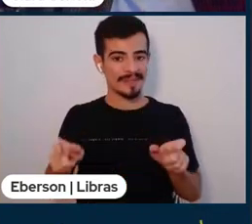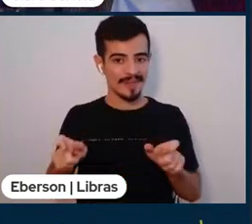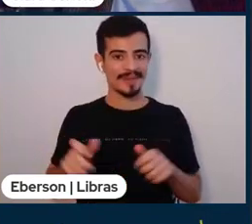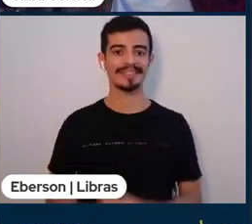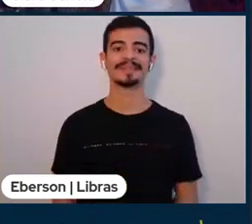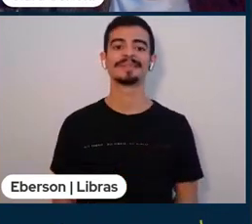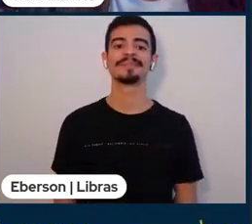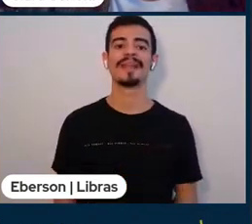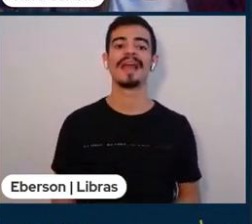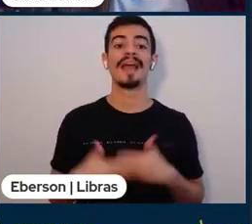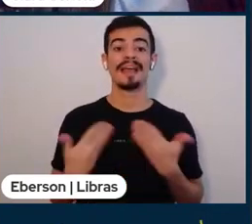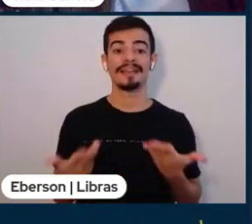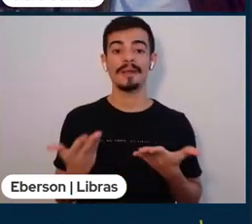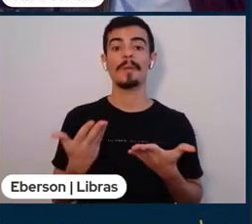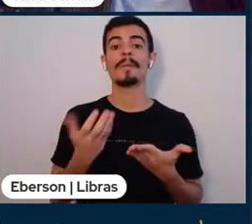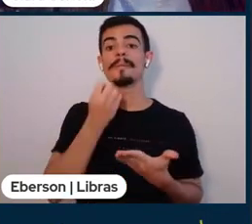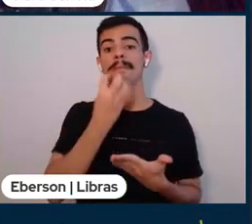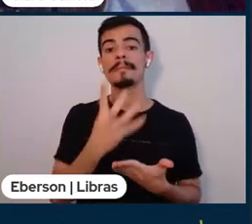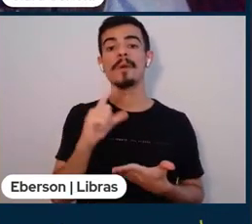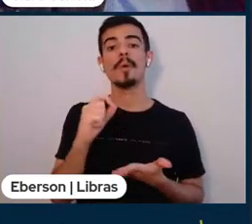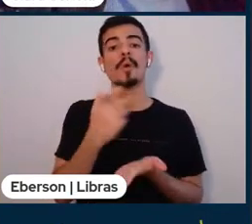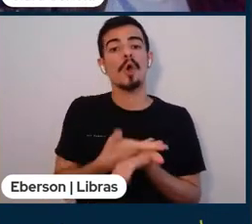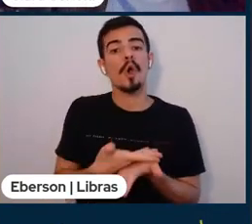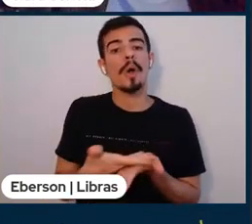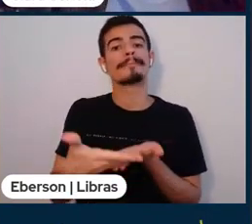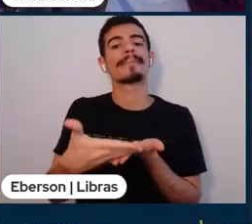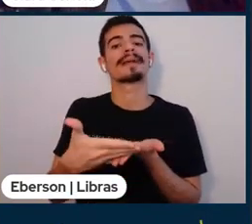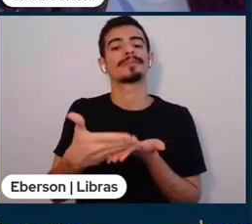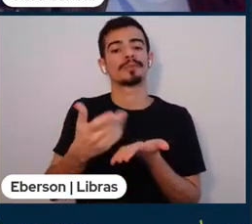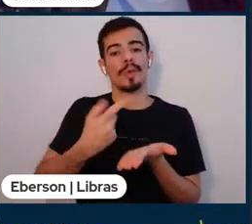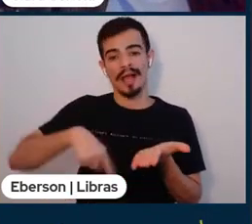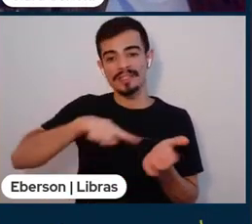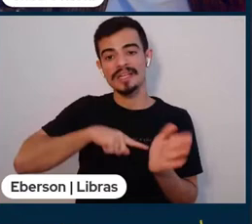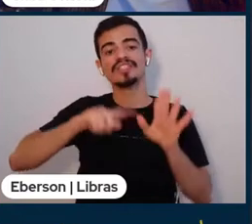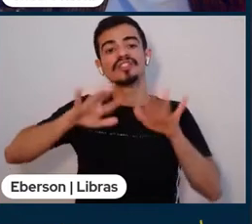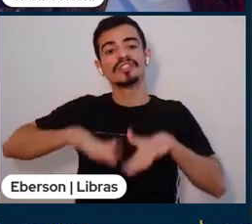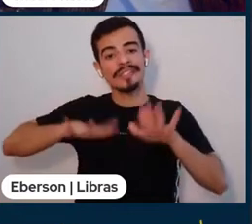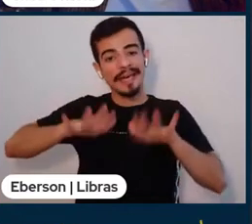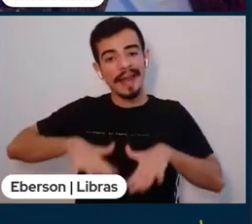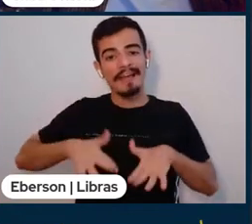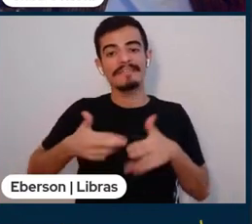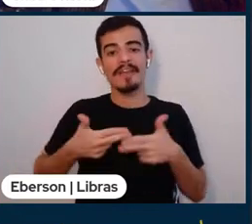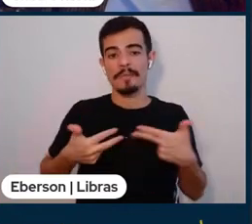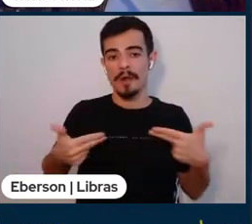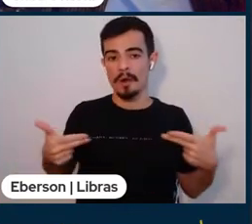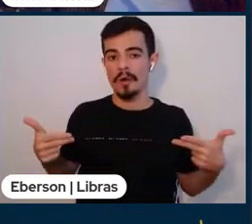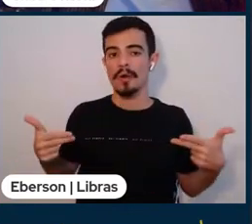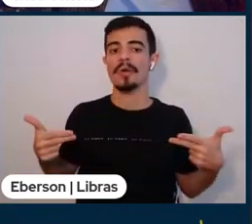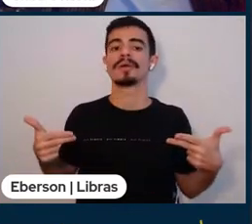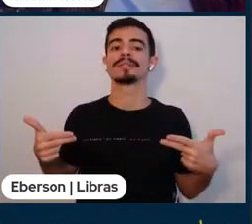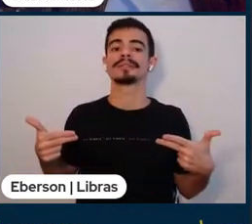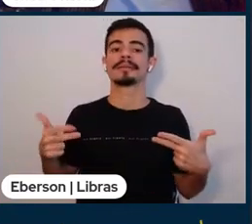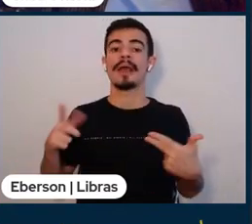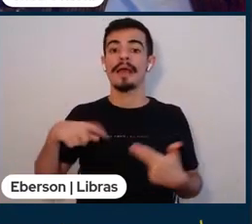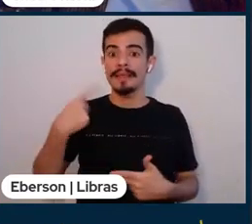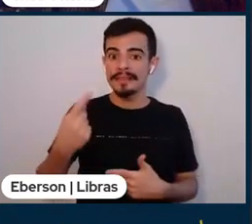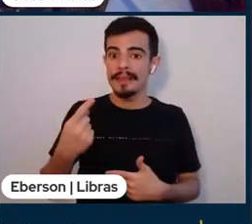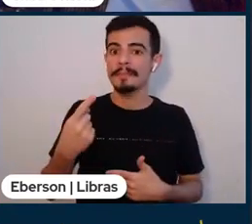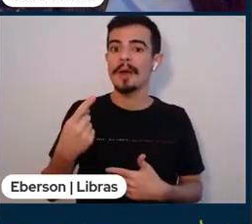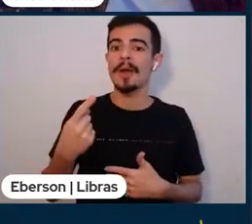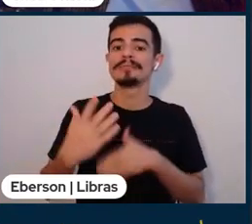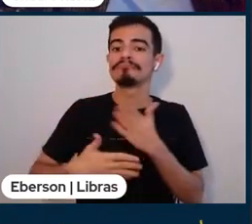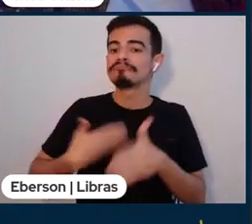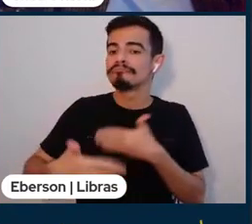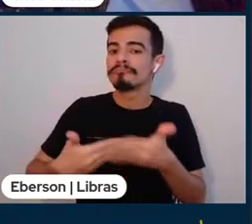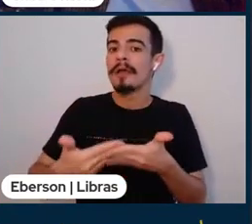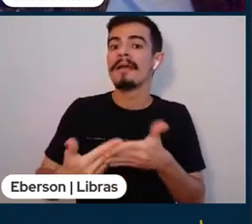Eu acho que o começo, né? Quando a gente escreve alguma coisa ou desenvolve alguma coisa, a gente volta hoje e vê, nossa, gente, tenho